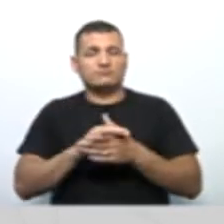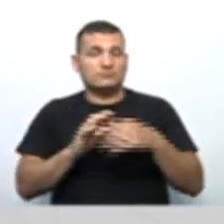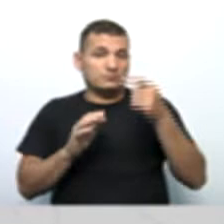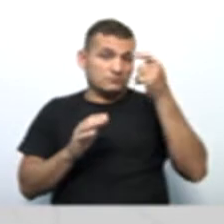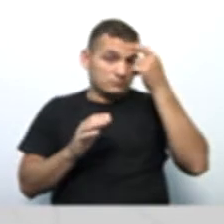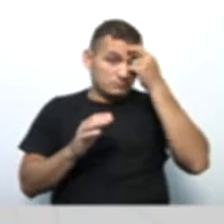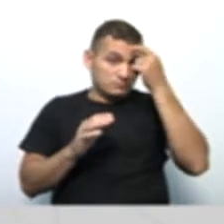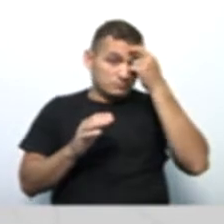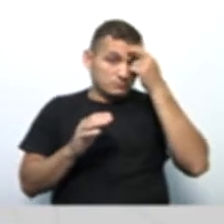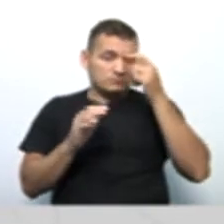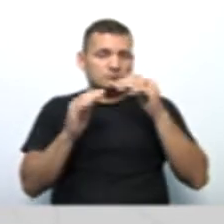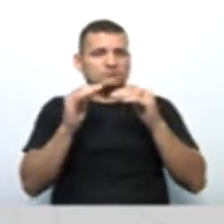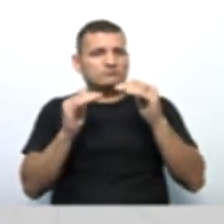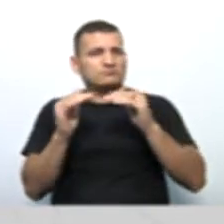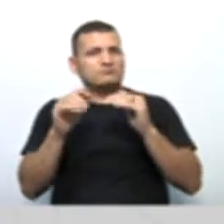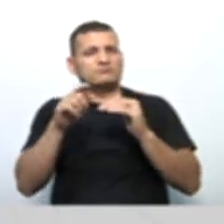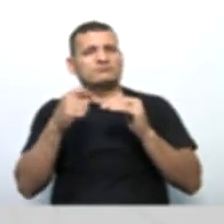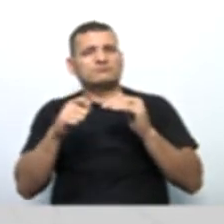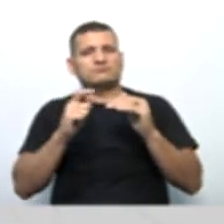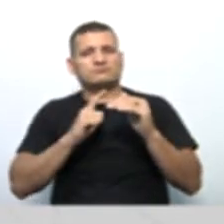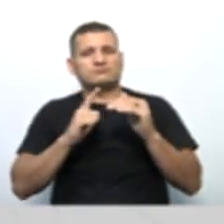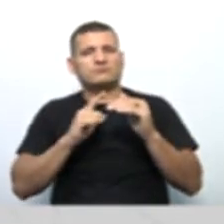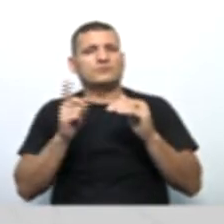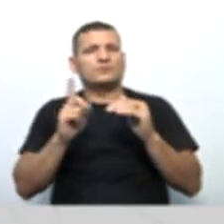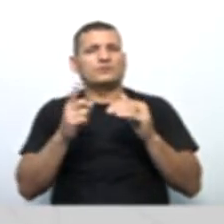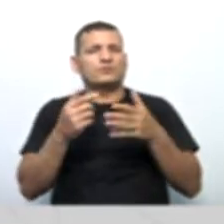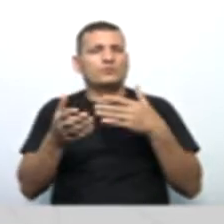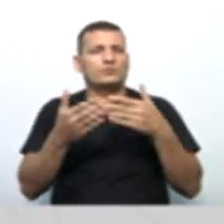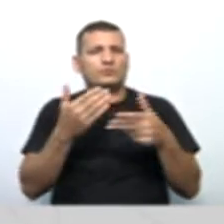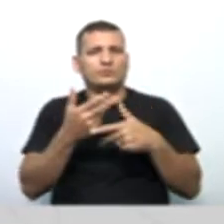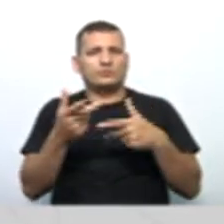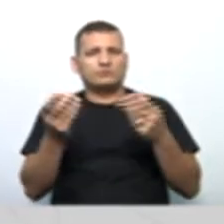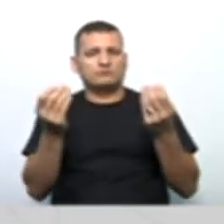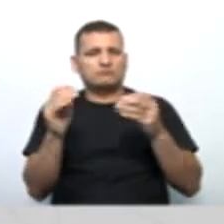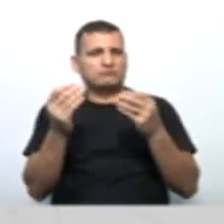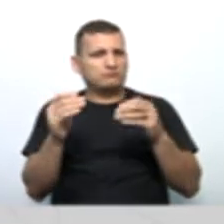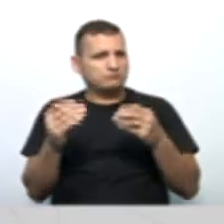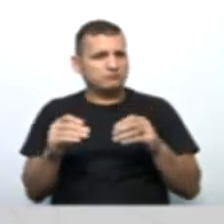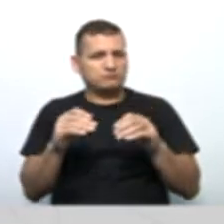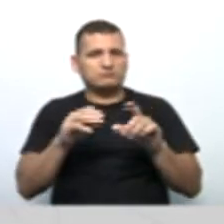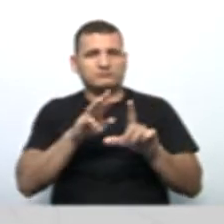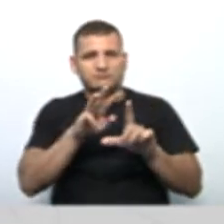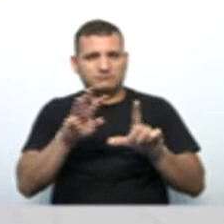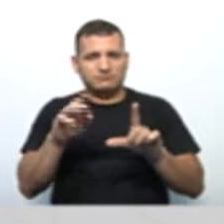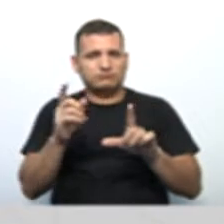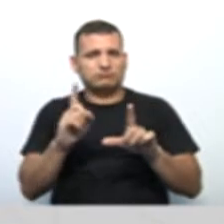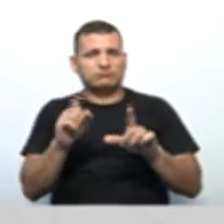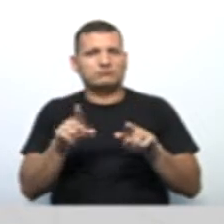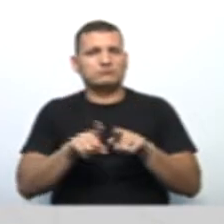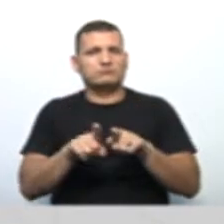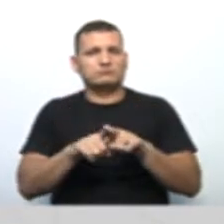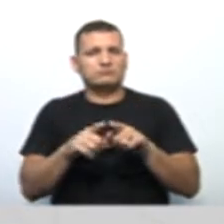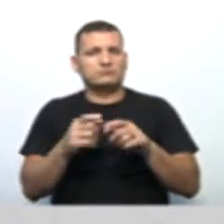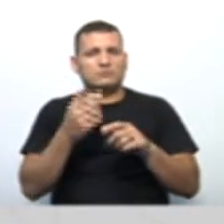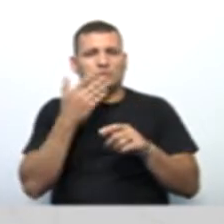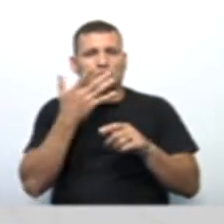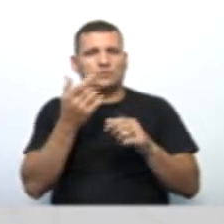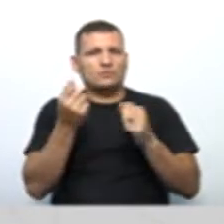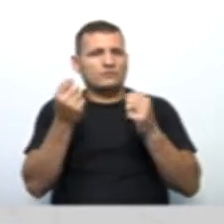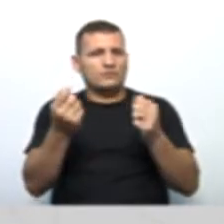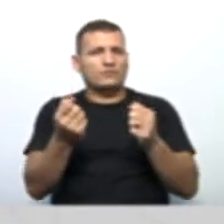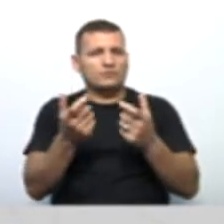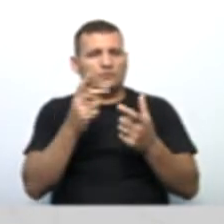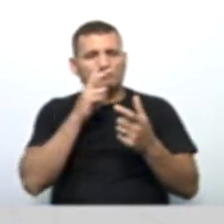você tem que ter uma composição consciente você não vai encher de qualquer coisa e tem que estar equilibrado também você não pode exagerar nem nas cores nem no